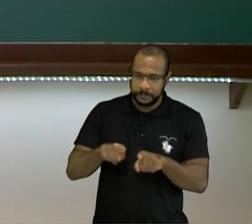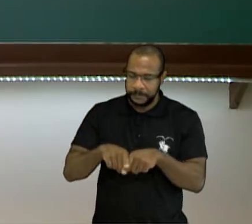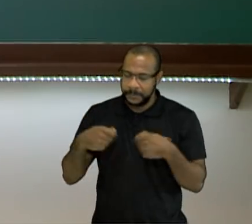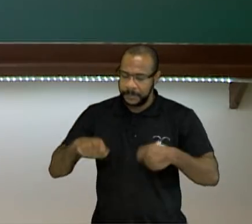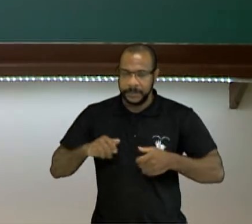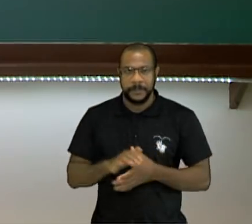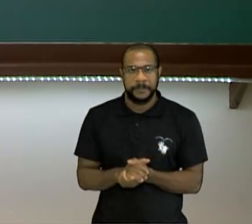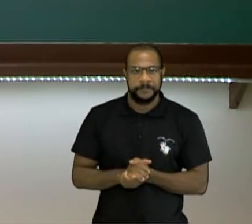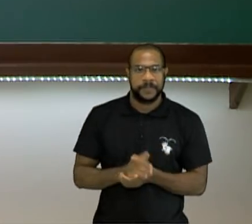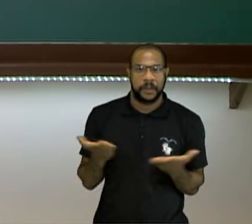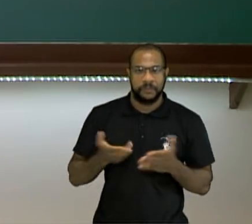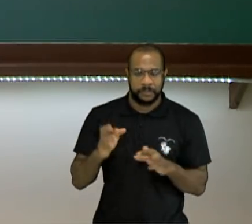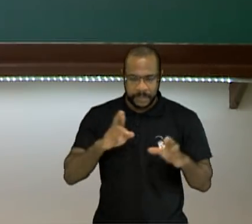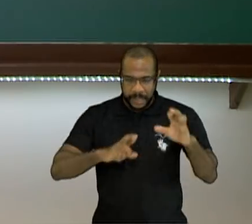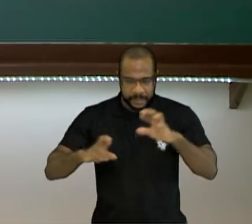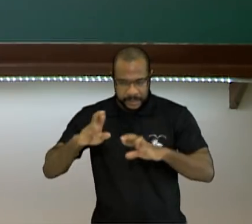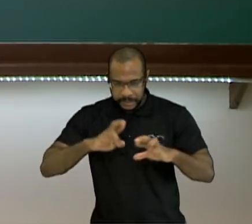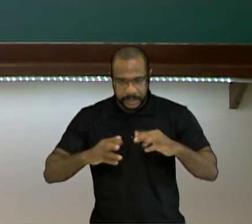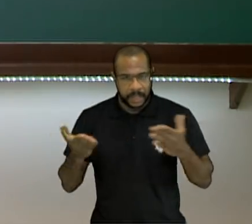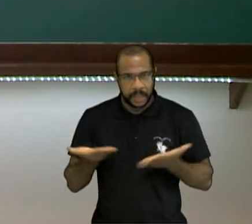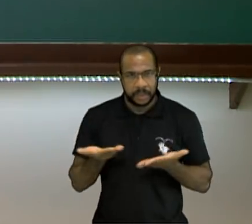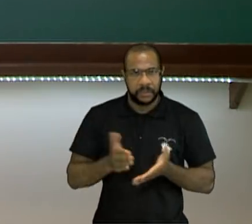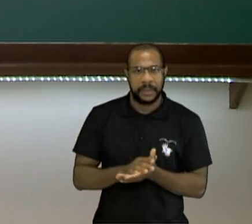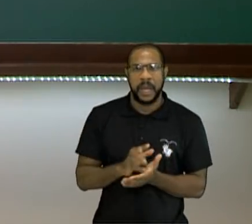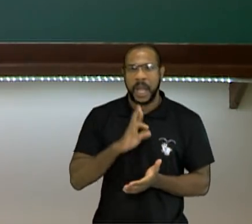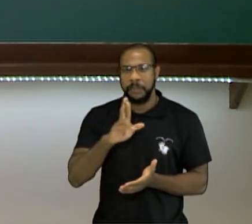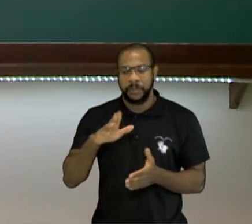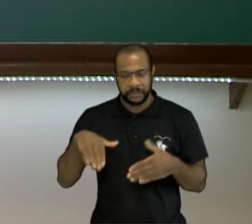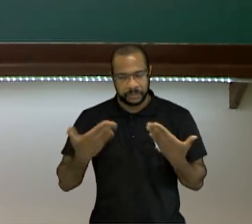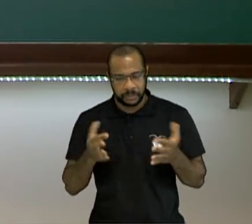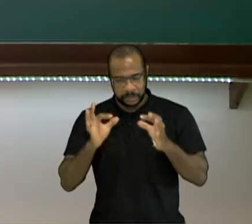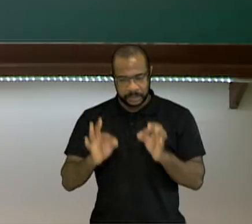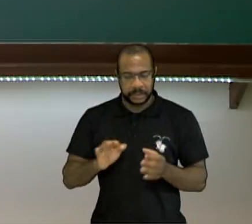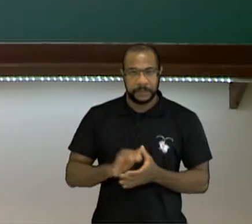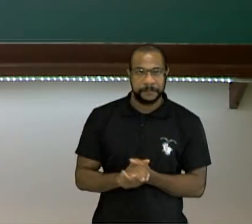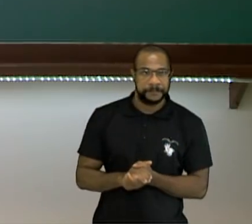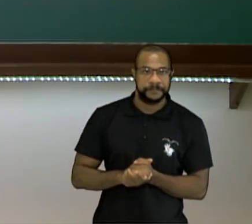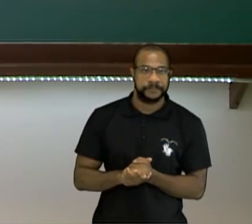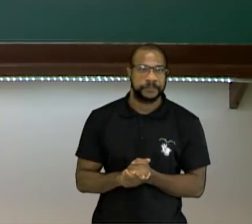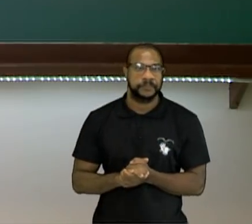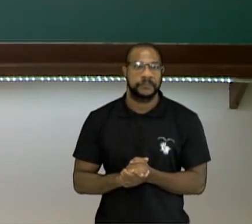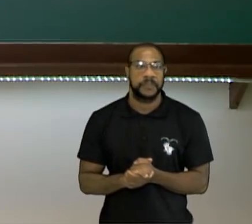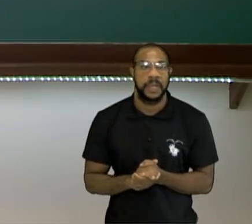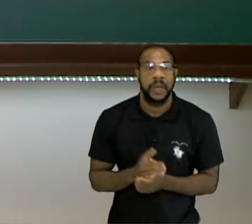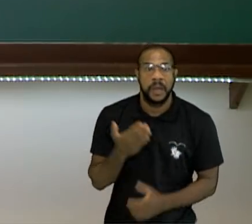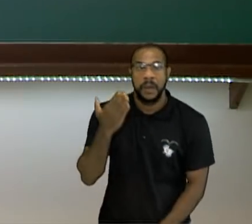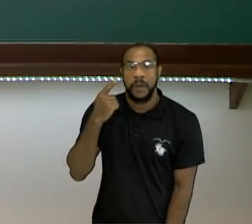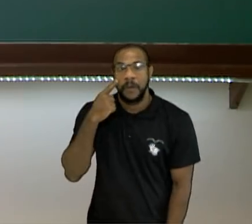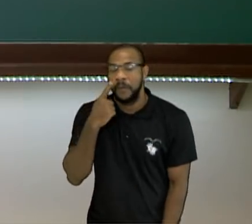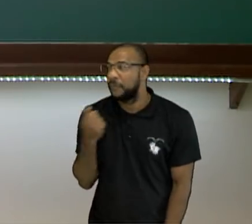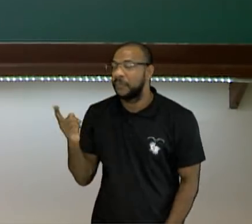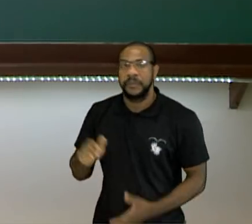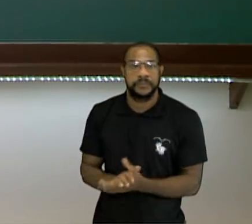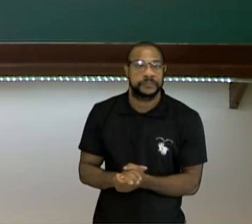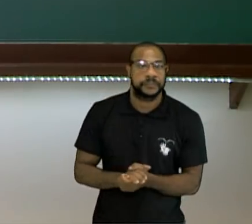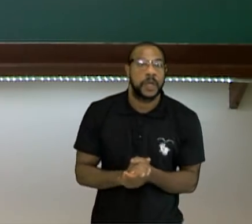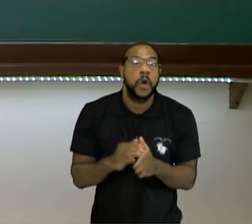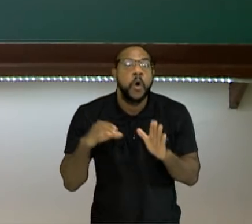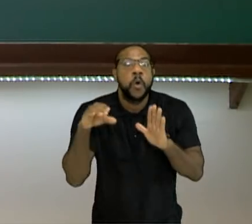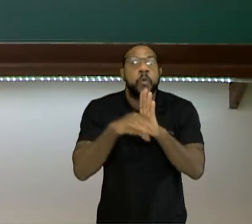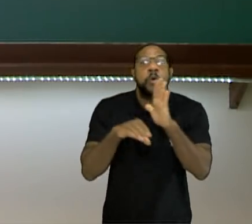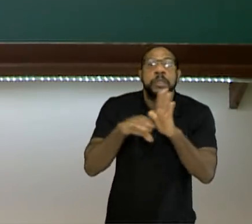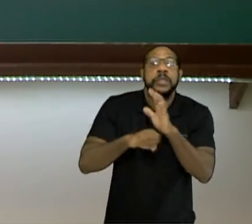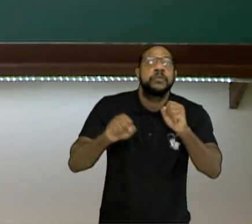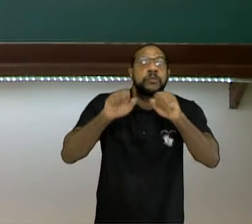aí vamos analisar juntos ali e ver a resposta certa. Então, considerando os aspectos relativos ao conceito